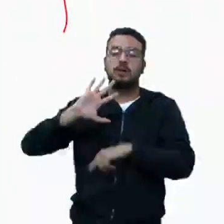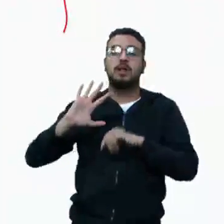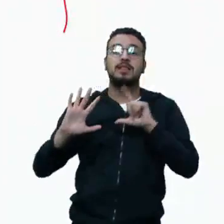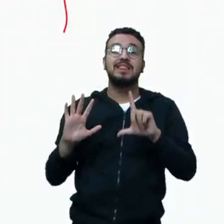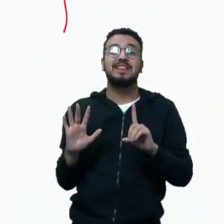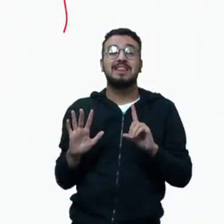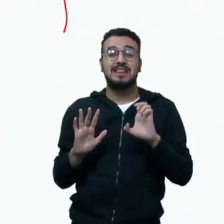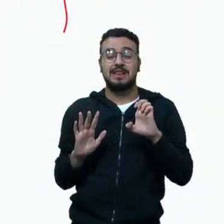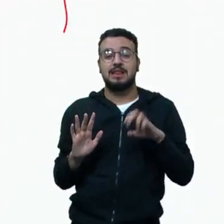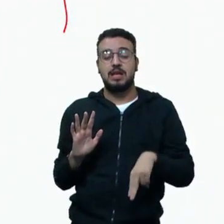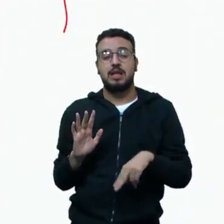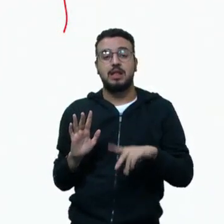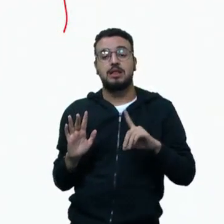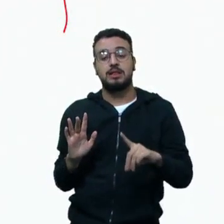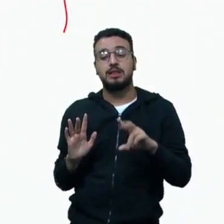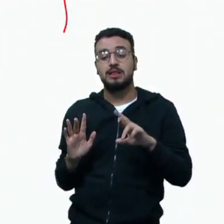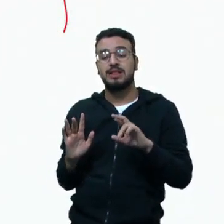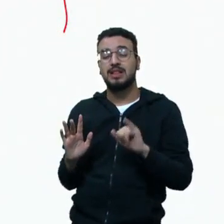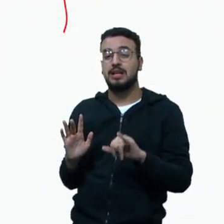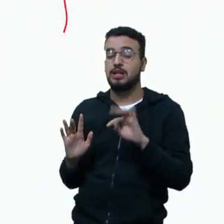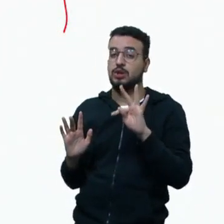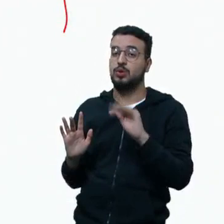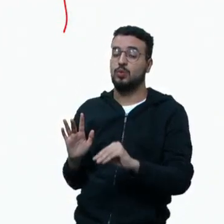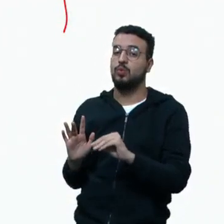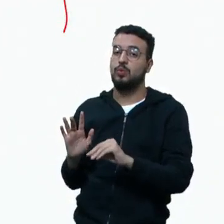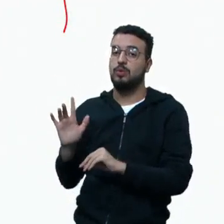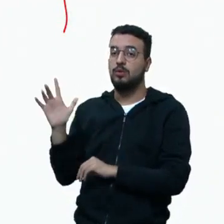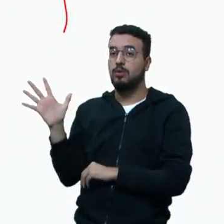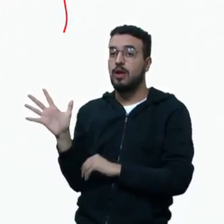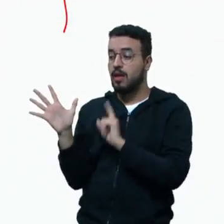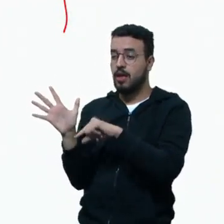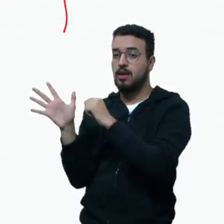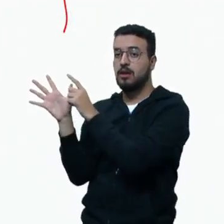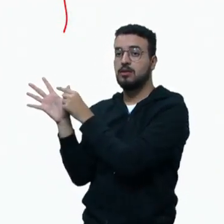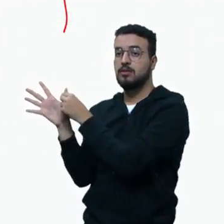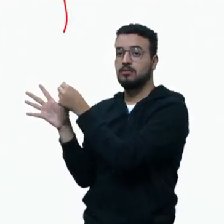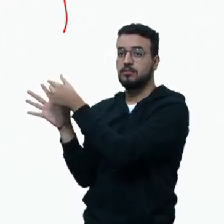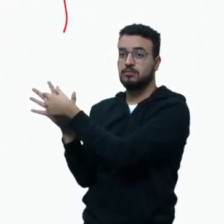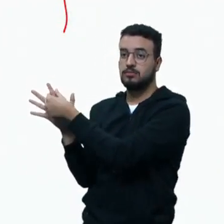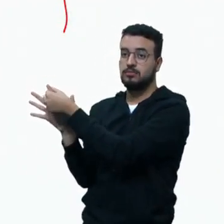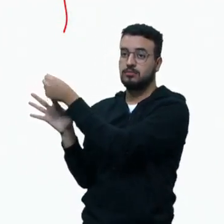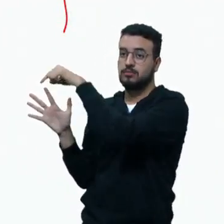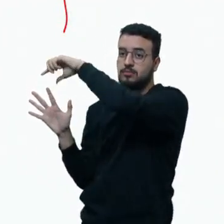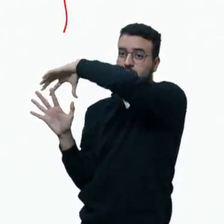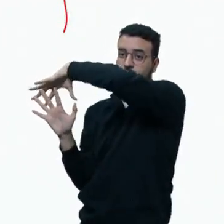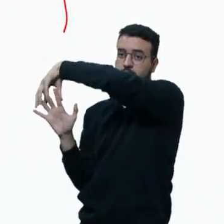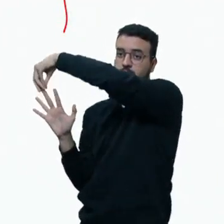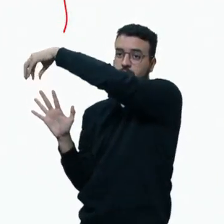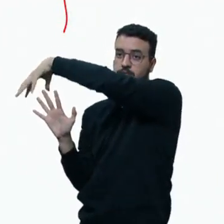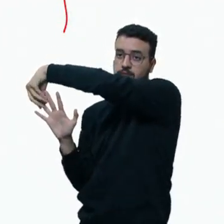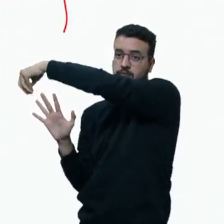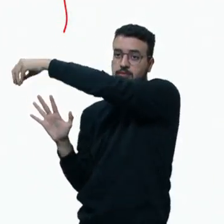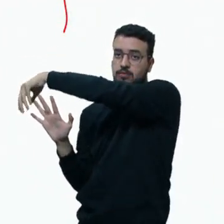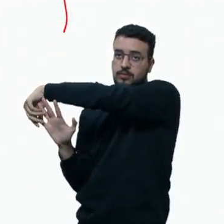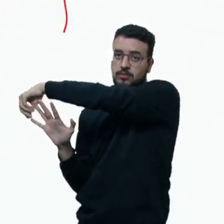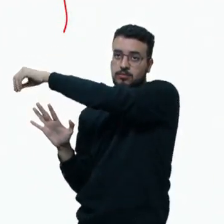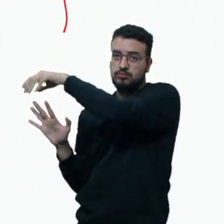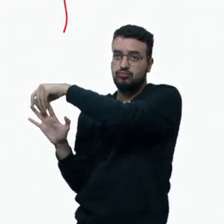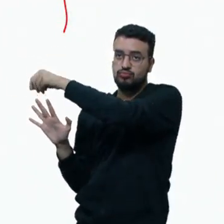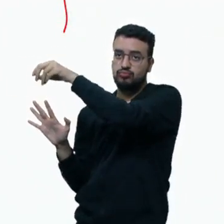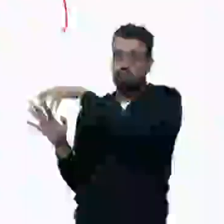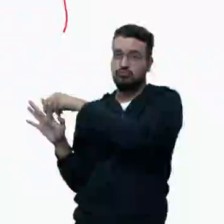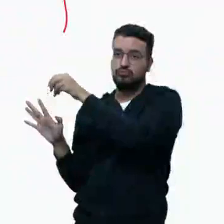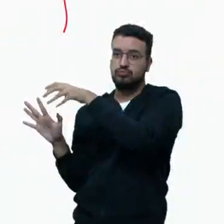dendrito, ele responde a estímulos específicos e vão conduzir impulsos para o corpo